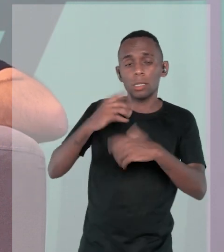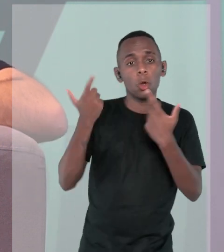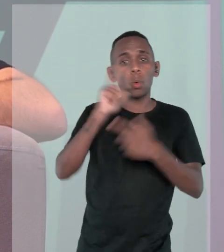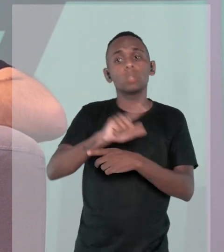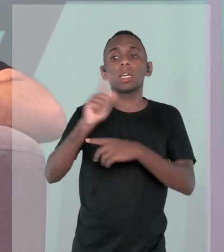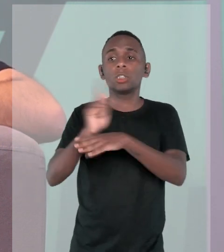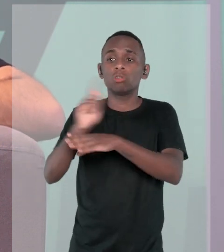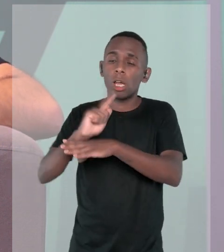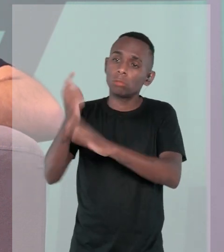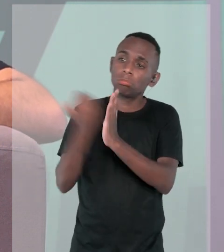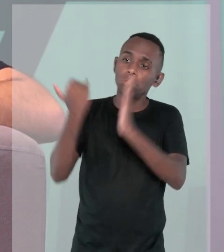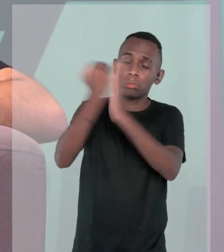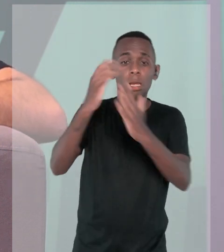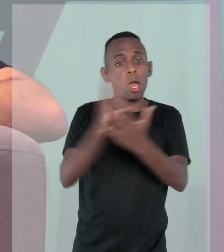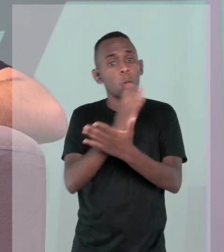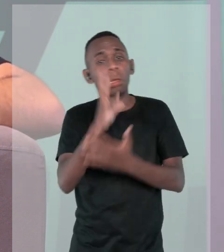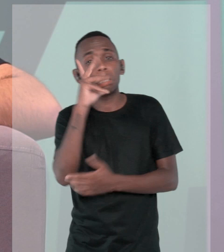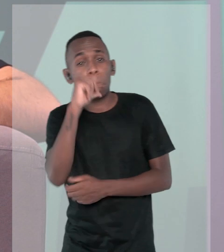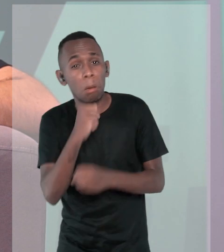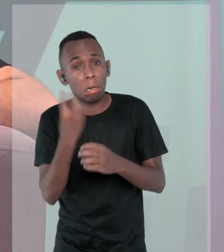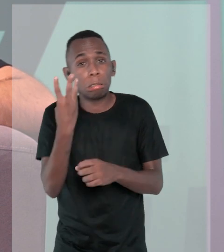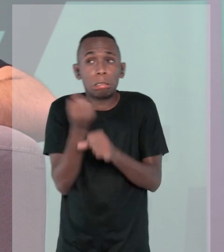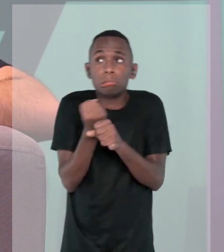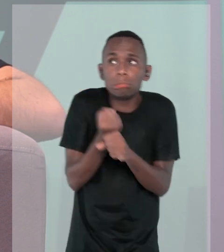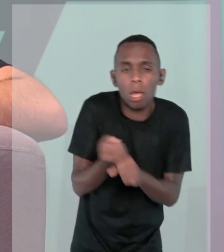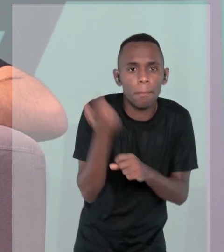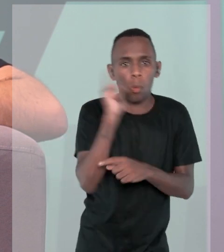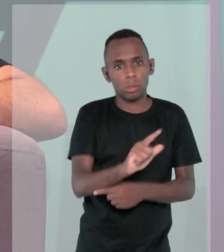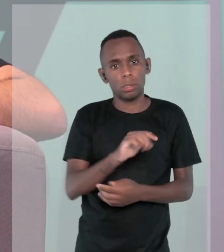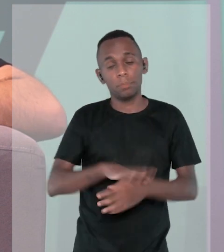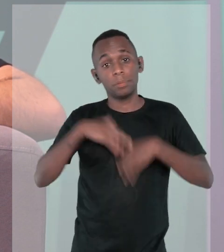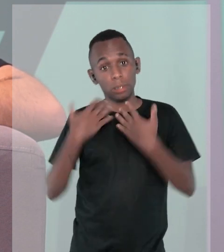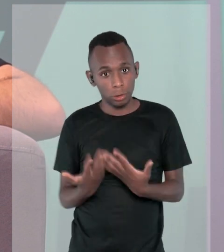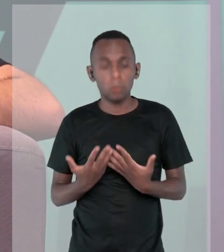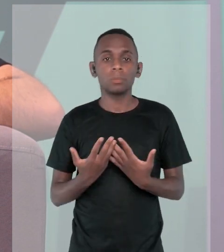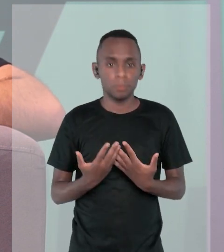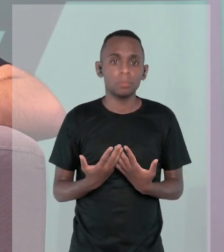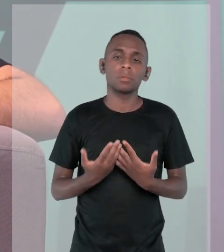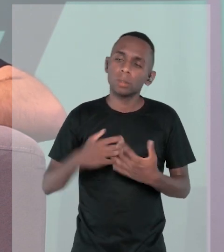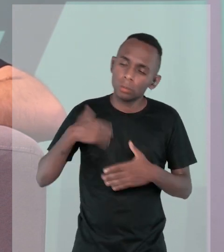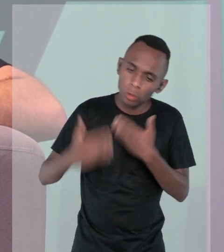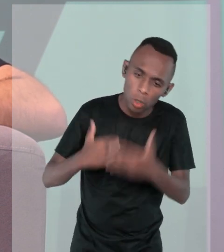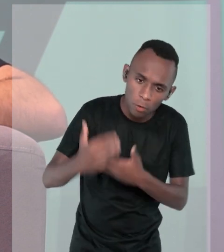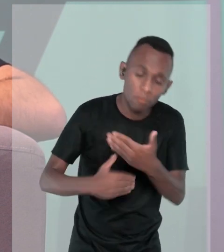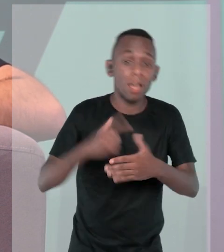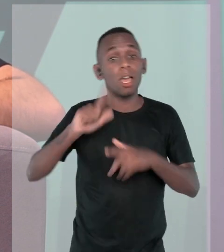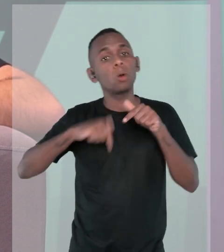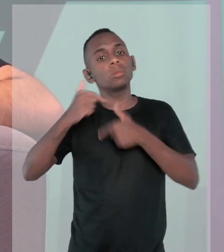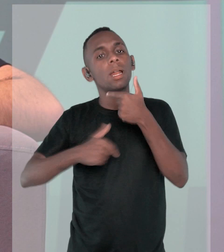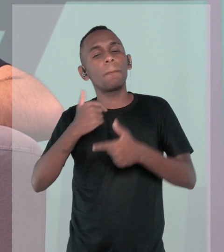na alta gestão, outras que demoram 3 anos para chegar na alta gestão. Então, assim, a gente vai conquistando. É um